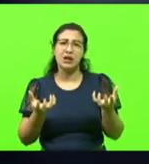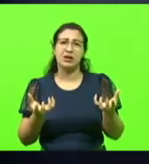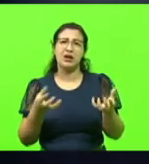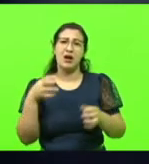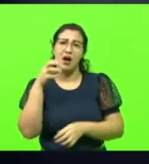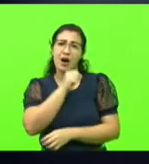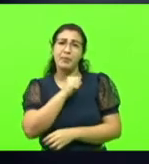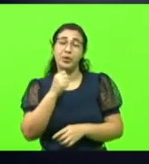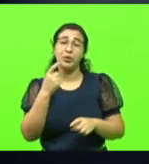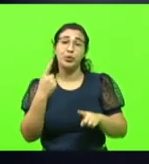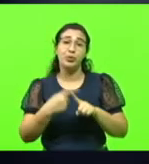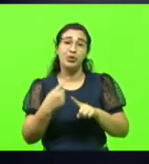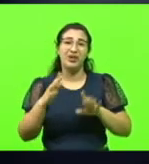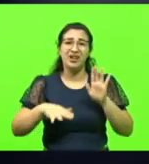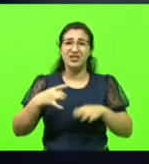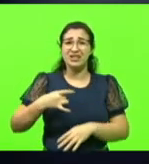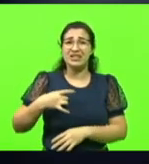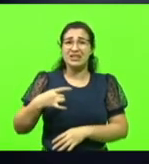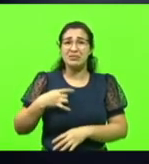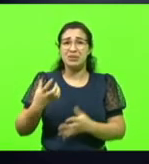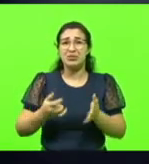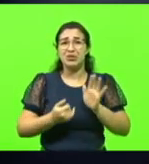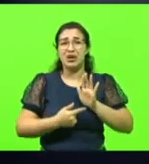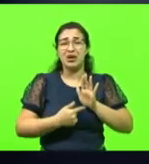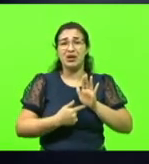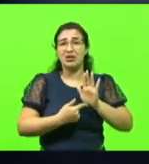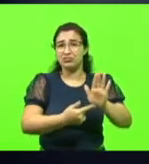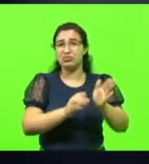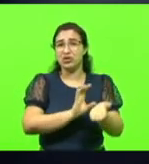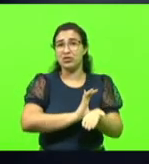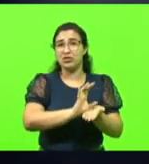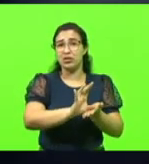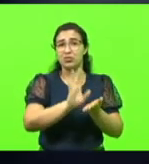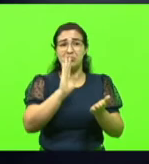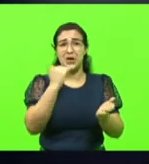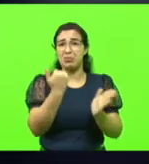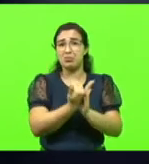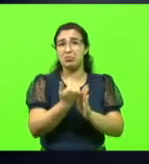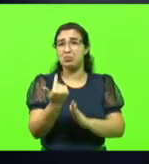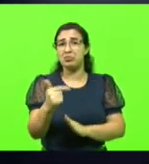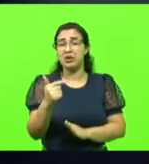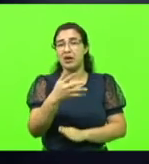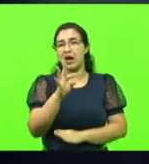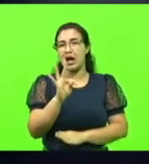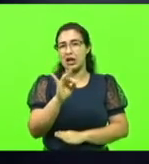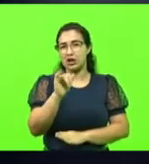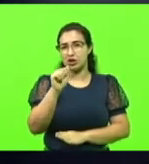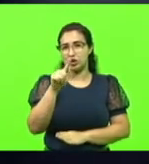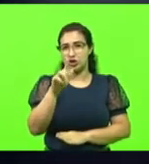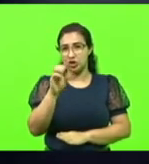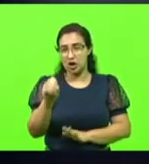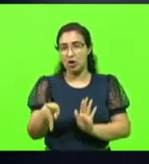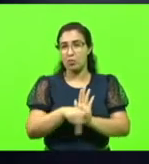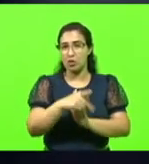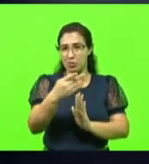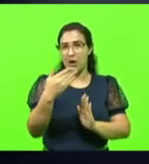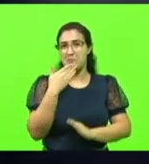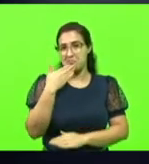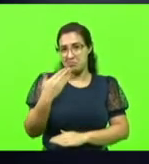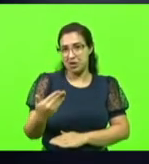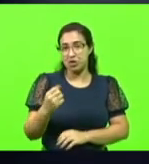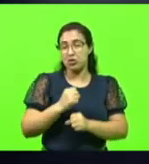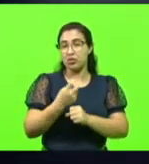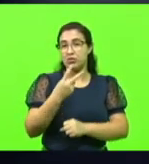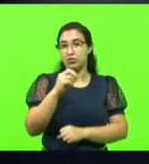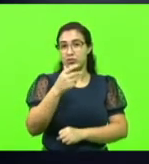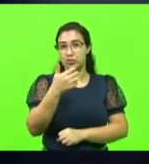com medo, de fato, de indicar um recurso que não vai ser executado. Esse menino, que é o Thiago, lá de Correia Pinto, em 2019